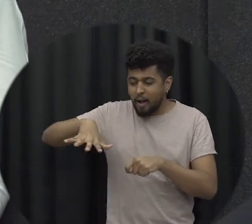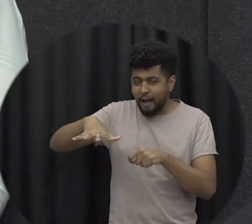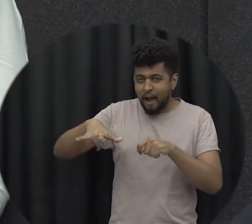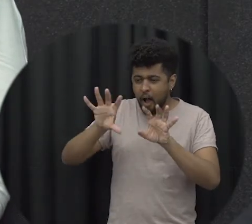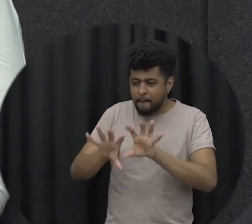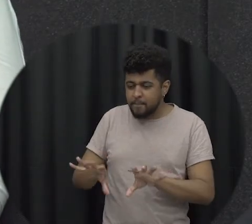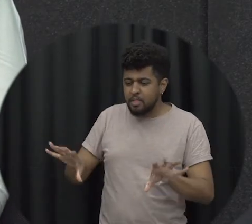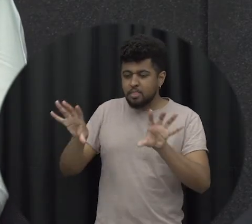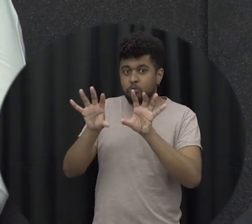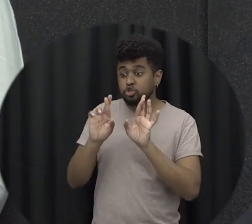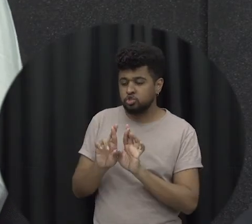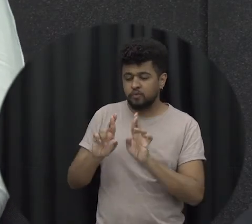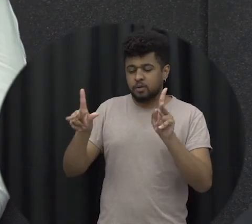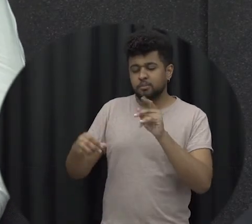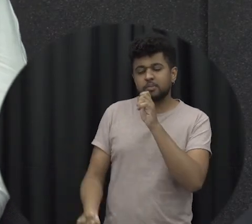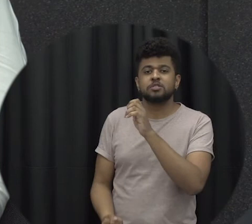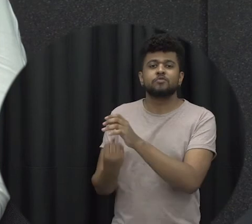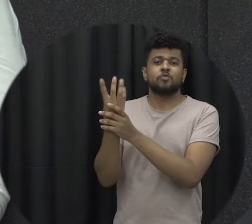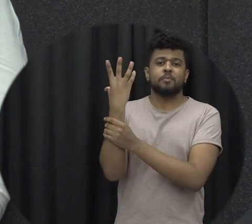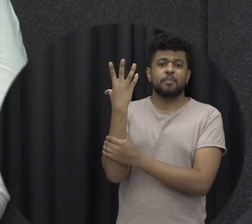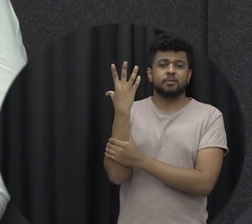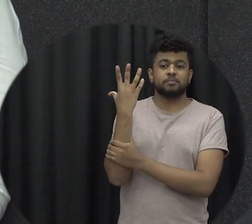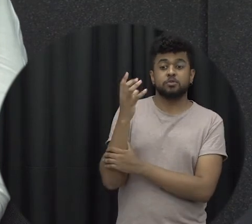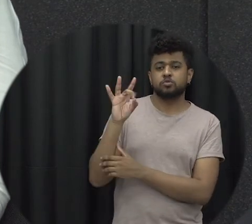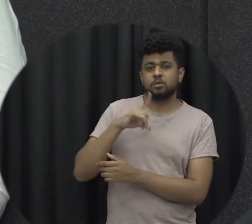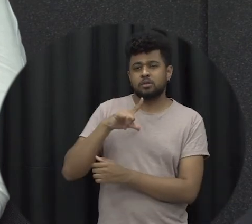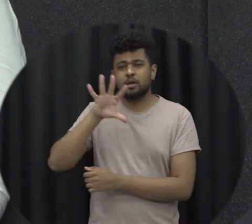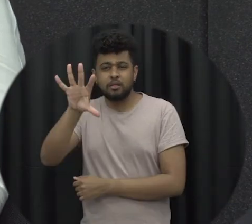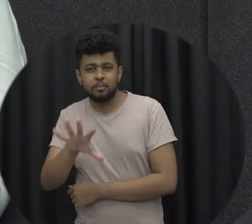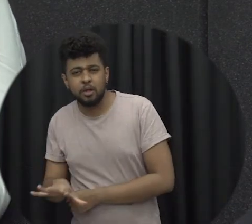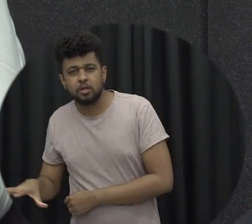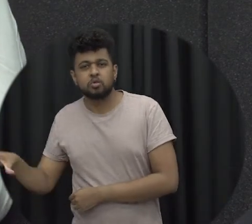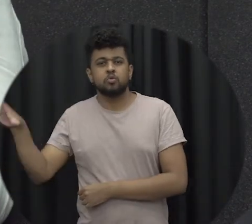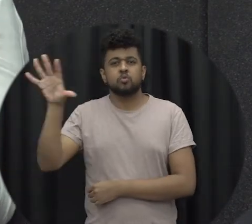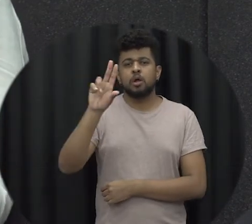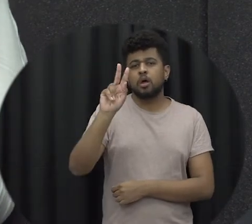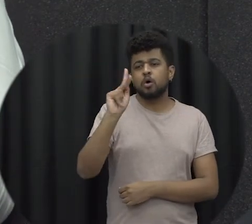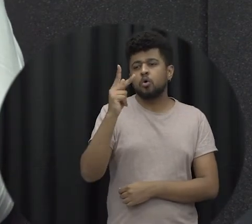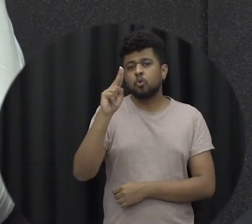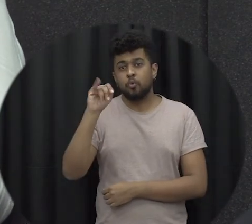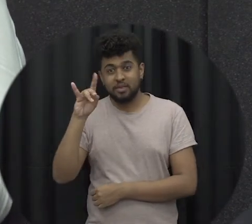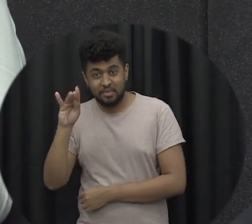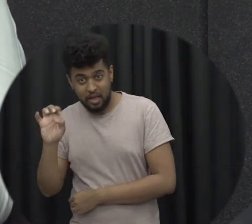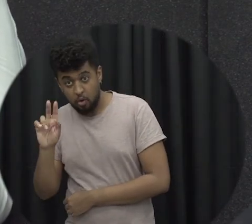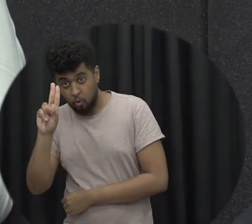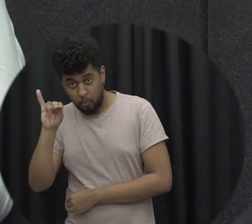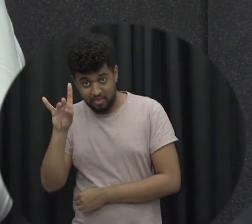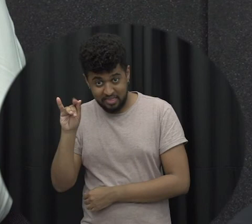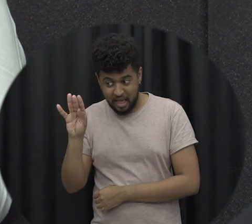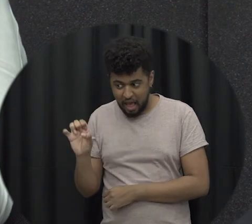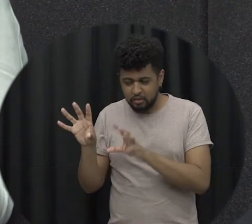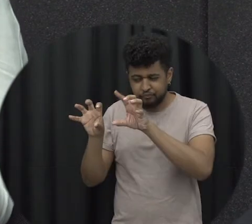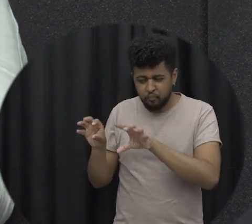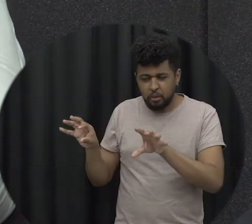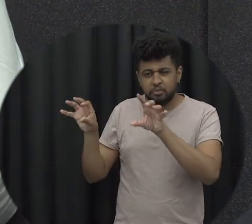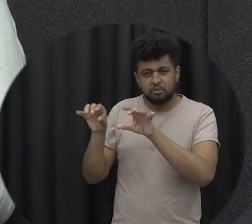ela precisa de uma condição ambiental específica para ela se formar. Então, ela só quando tem aquela temperatura, aquela umidade,